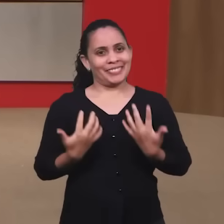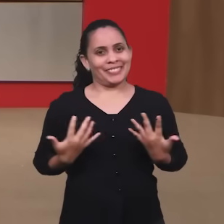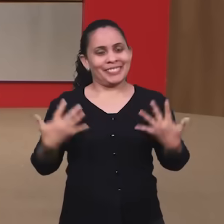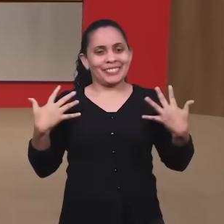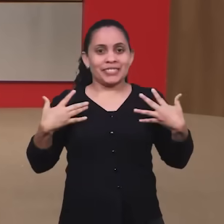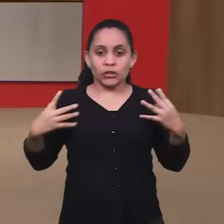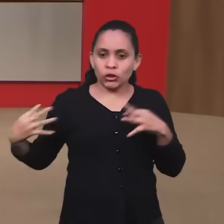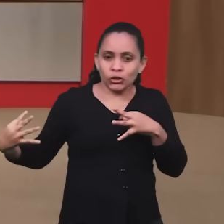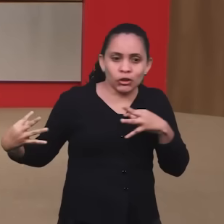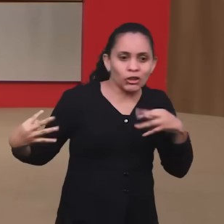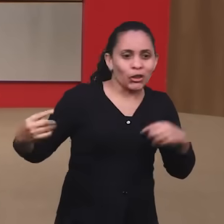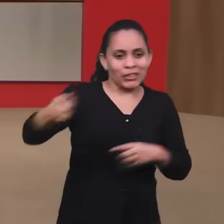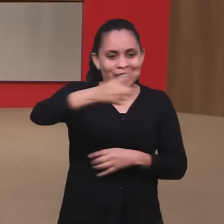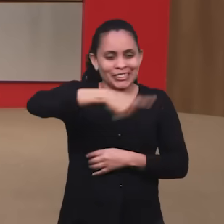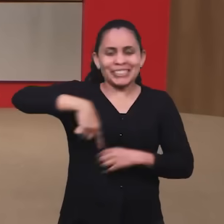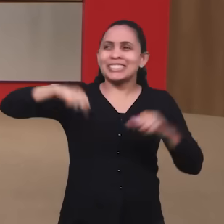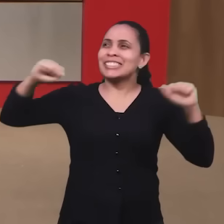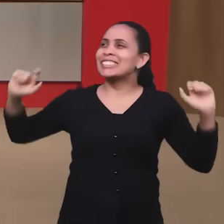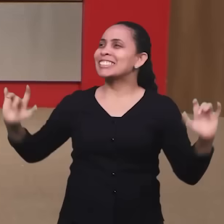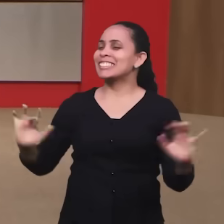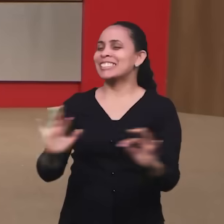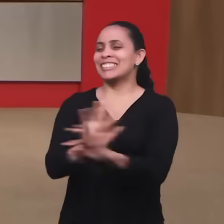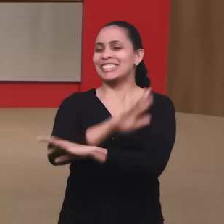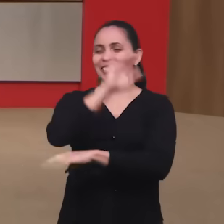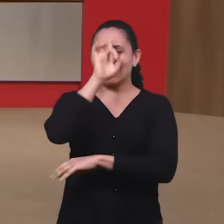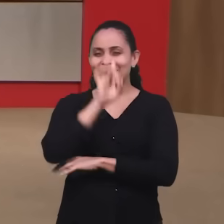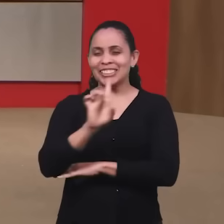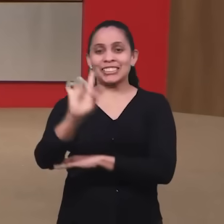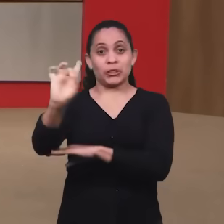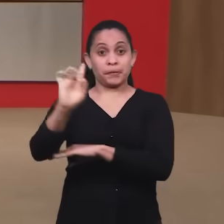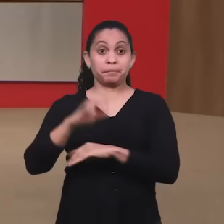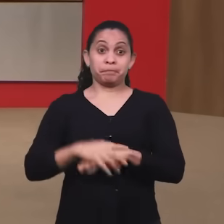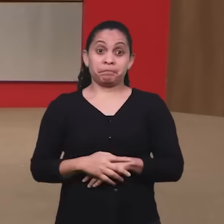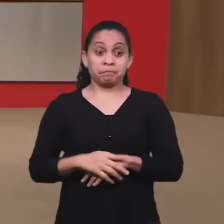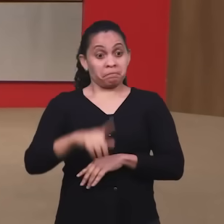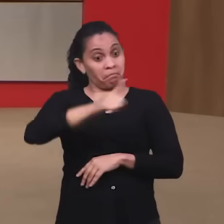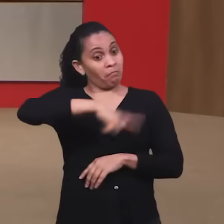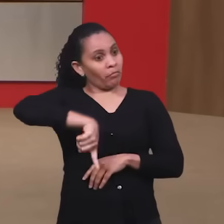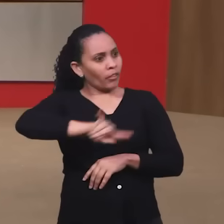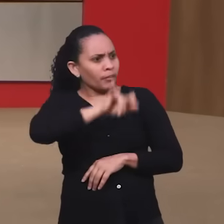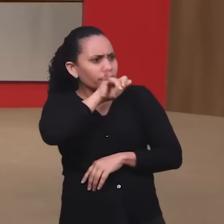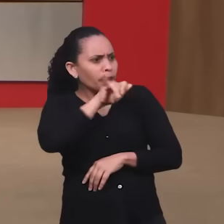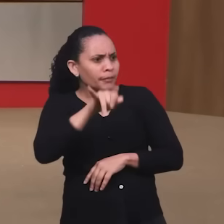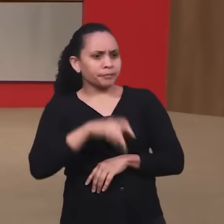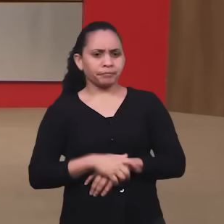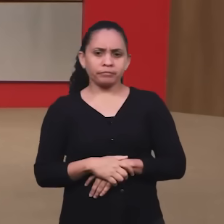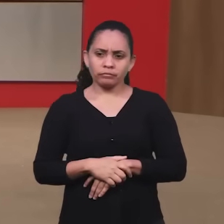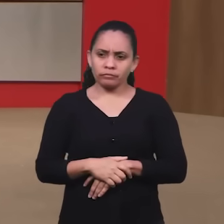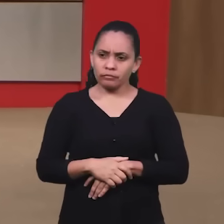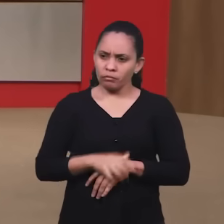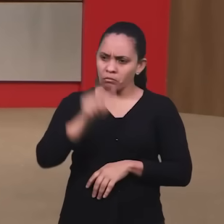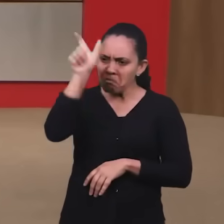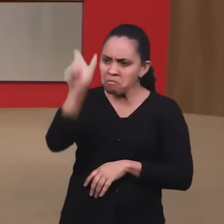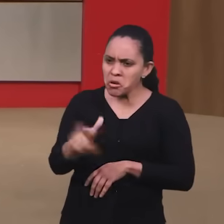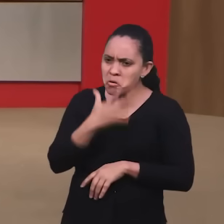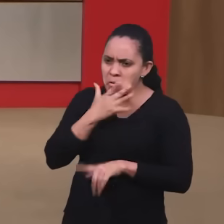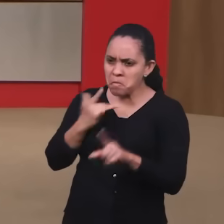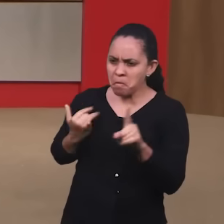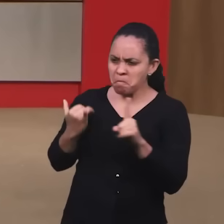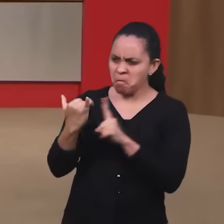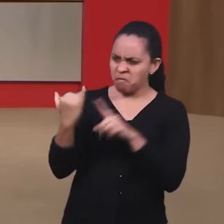alegre, todos começaram a glorificar a Deus. E o comentário foi, um grande